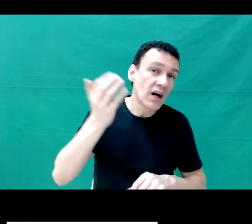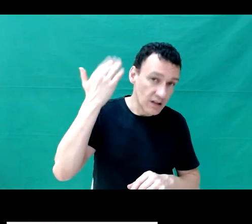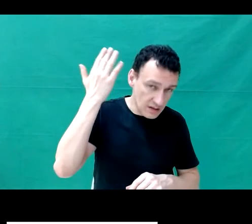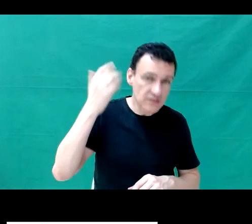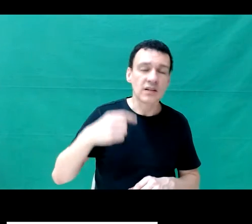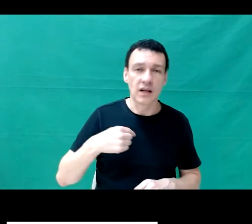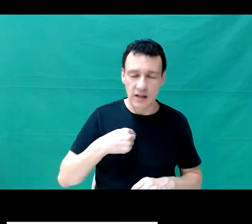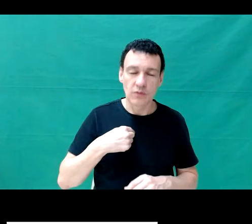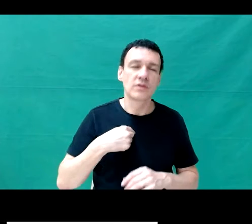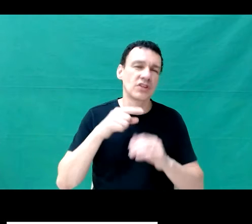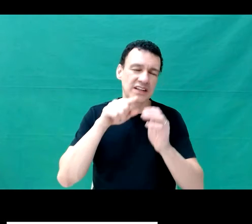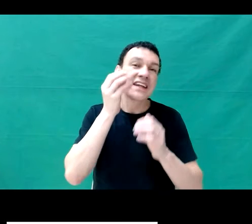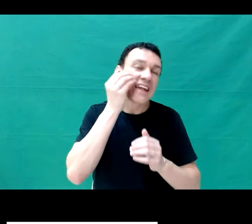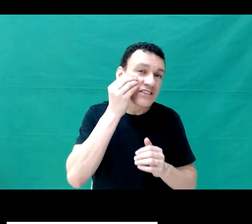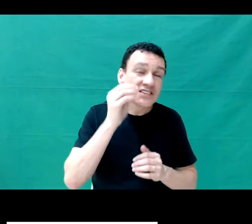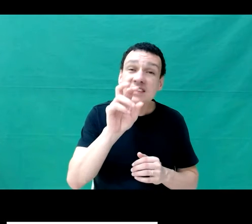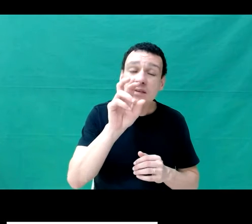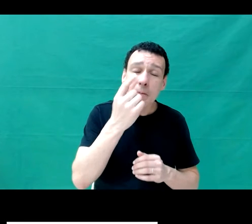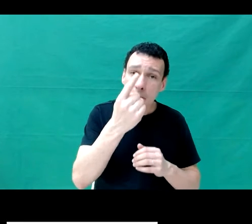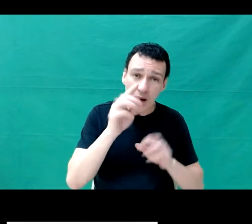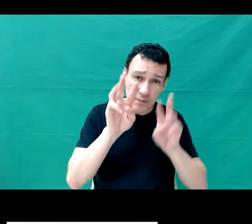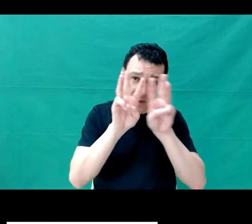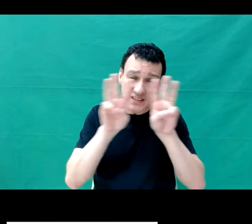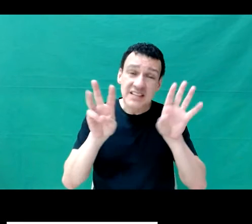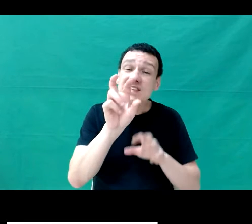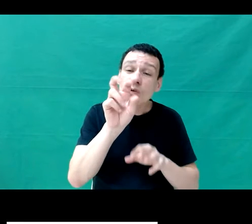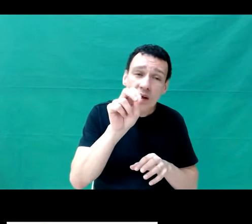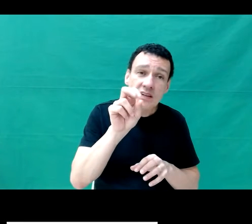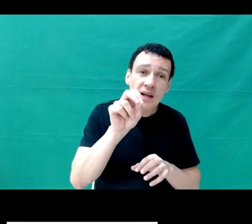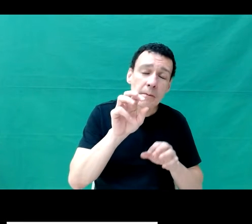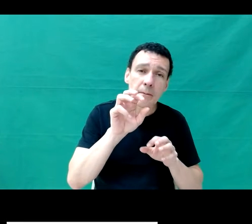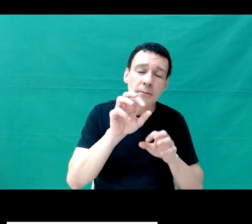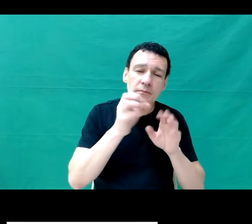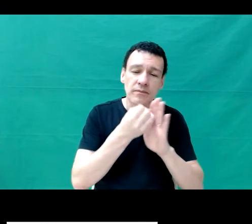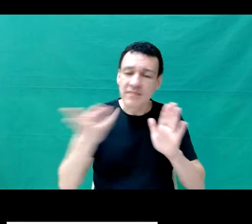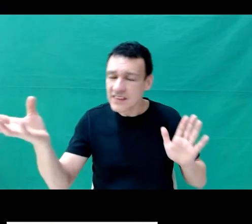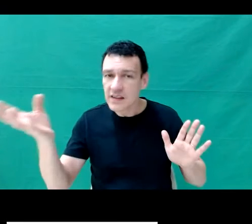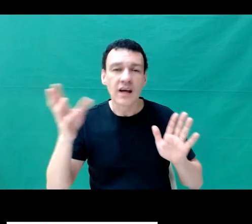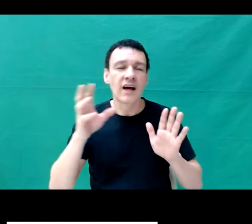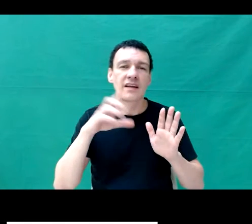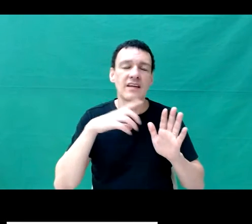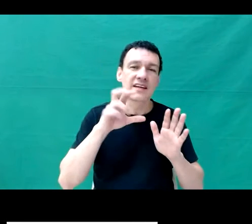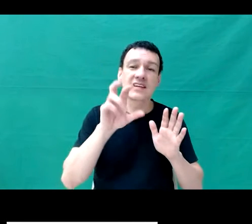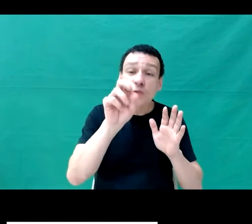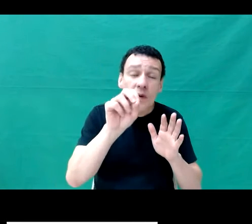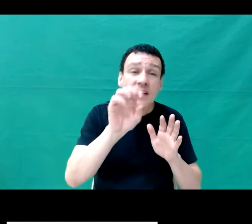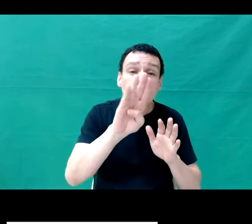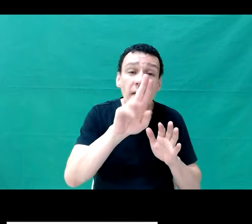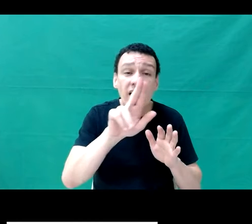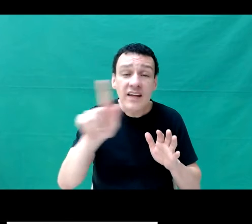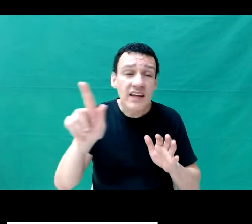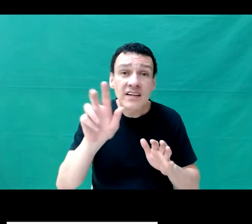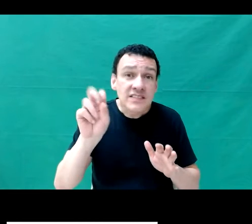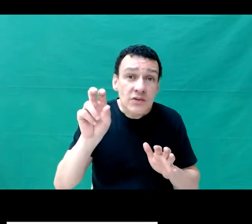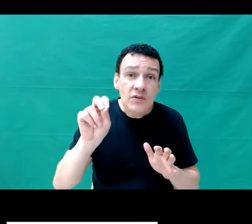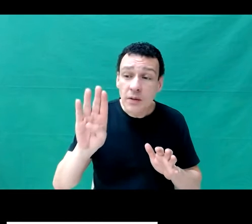50 bugs. Pensa só, abrir esses bugs no Excel, no Gira, ou qual plataforma você use para abrir, tudo isso